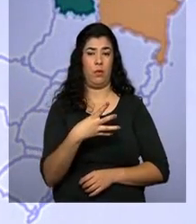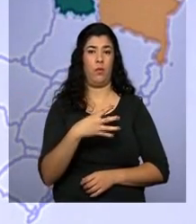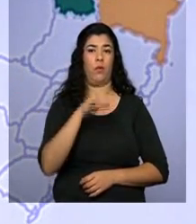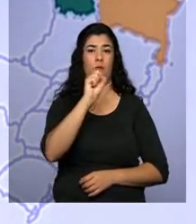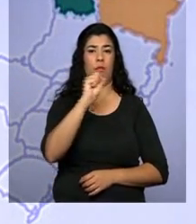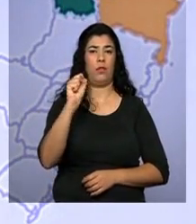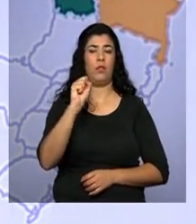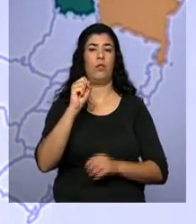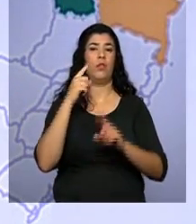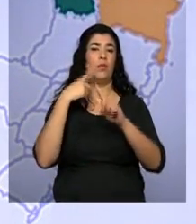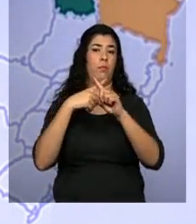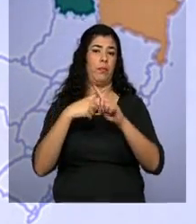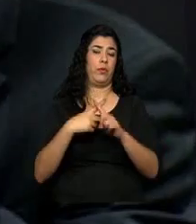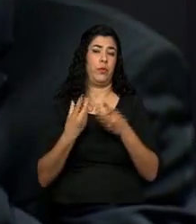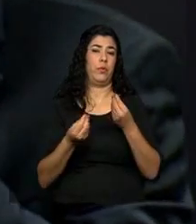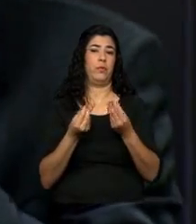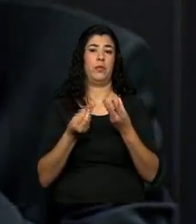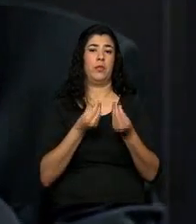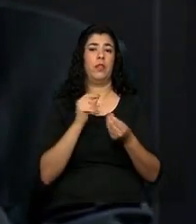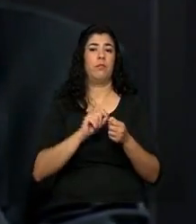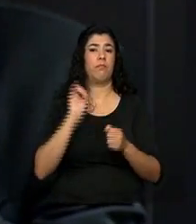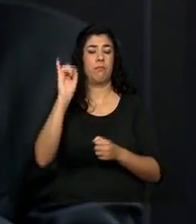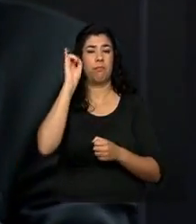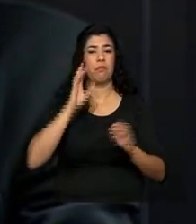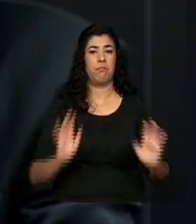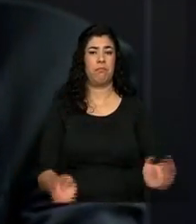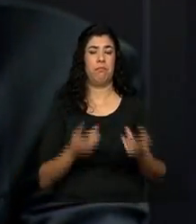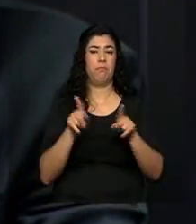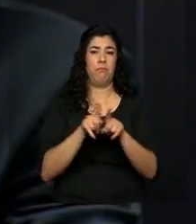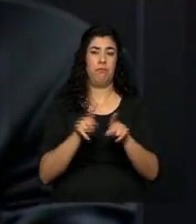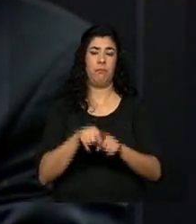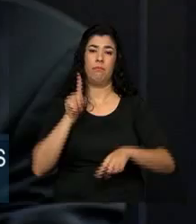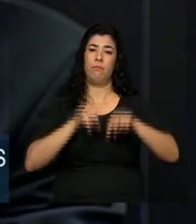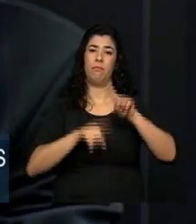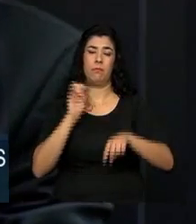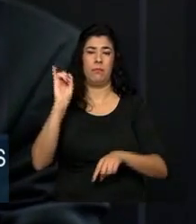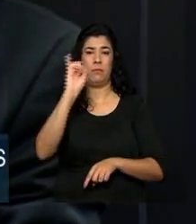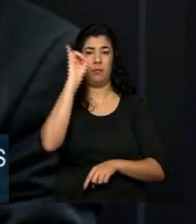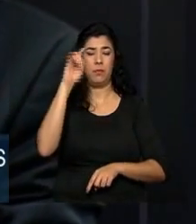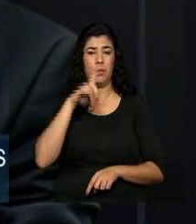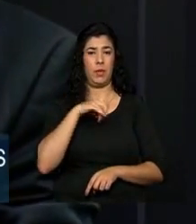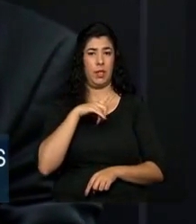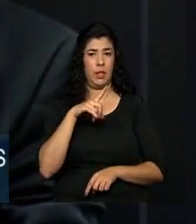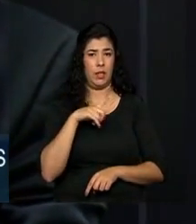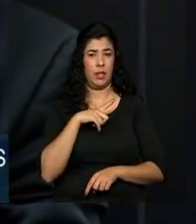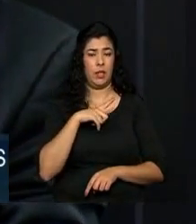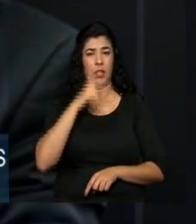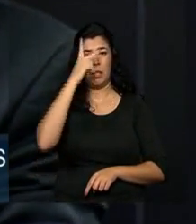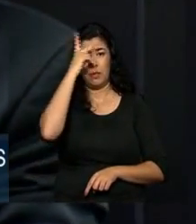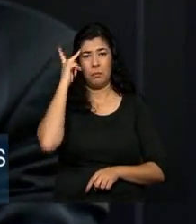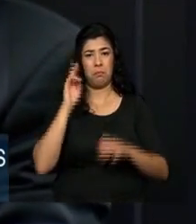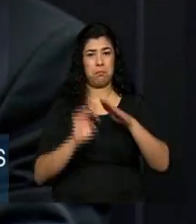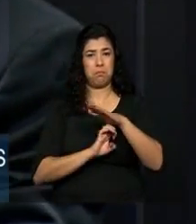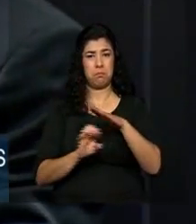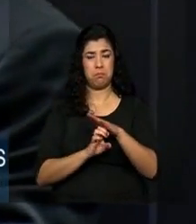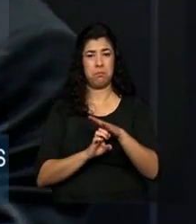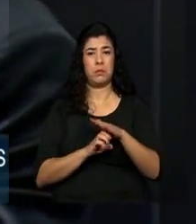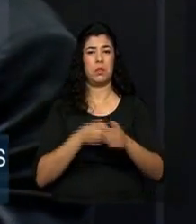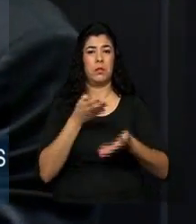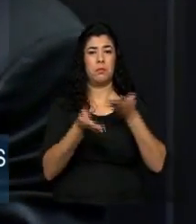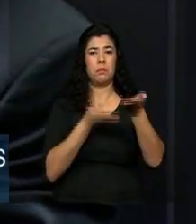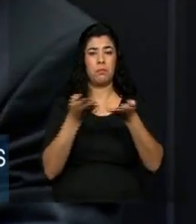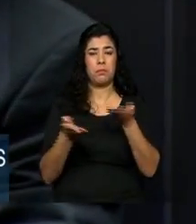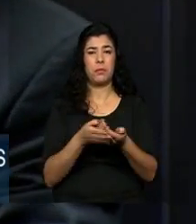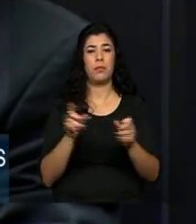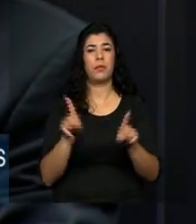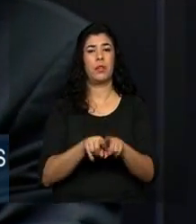multiplicador ele é muito relevante nos incentivos é um instrumento importante os empreendedores eles têm este como